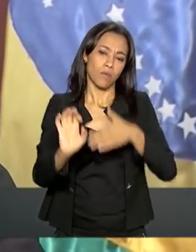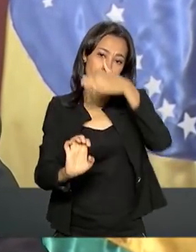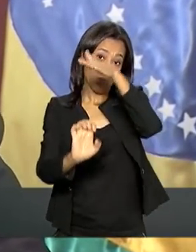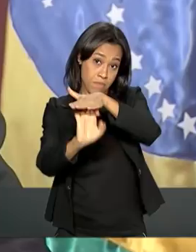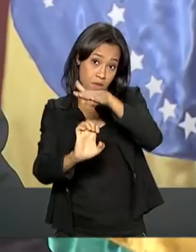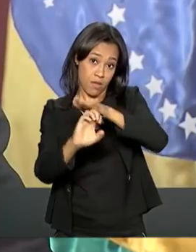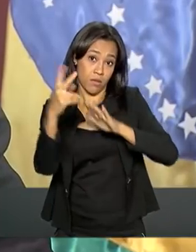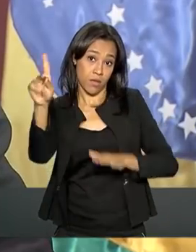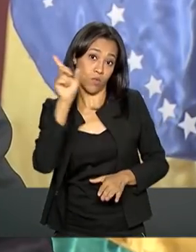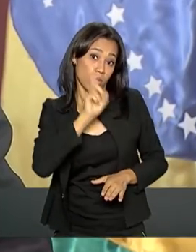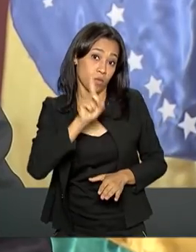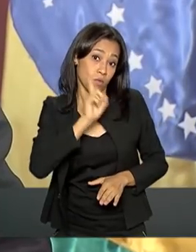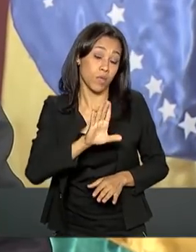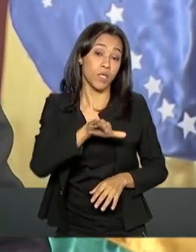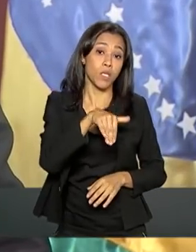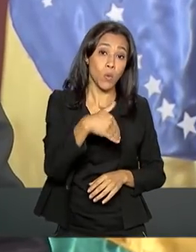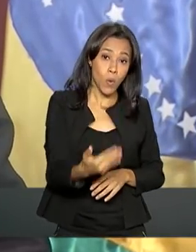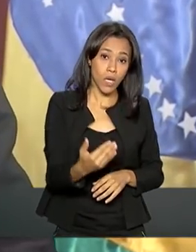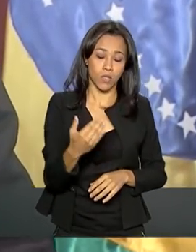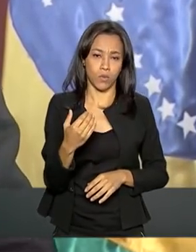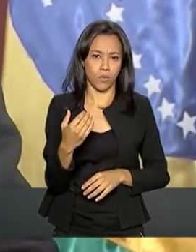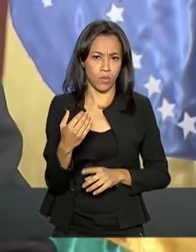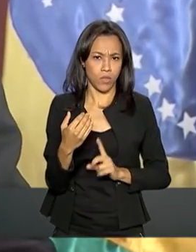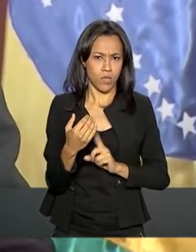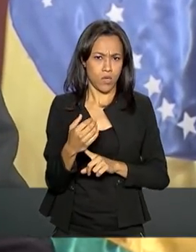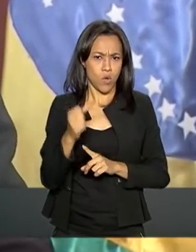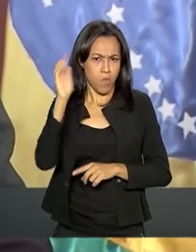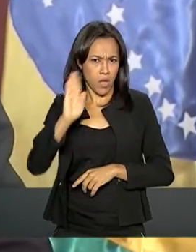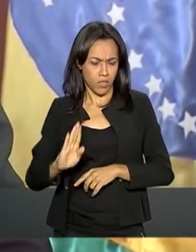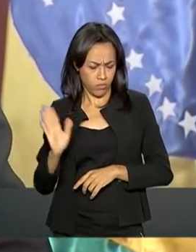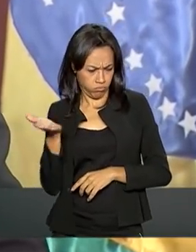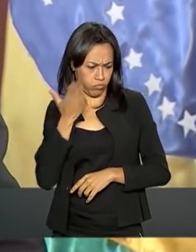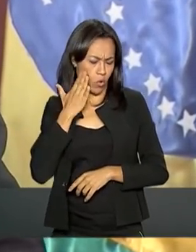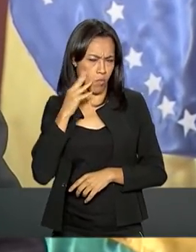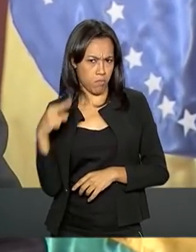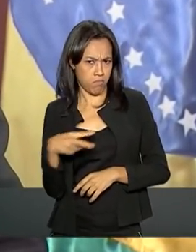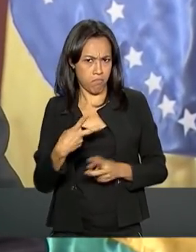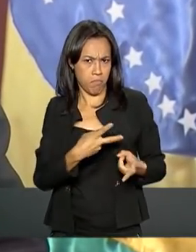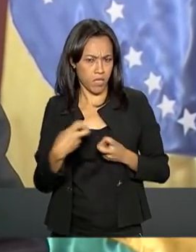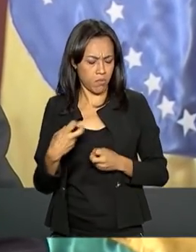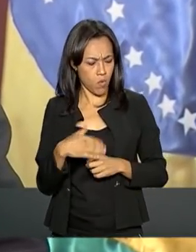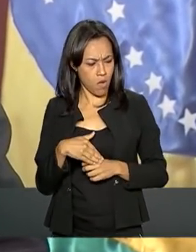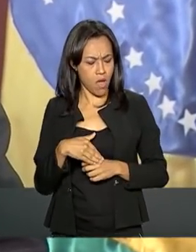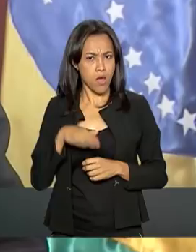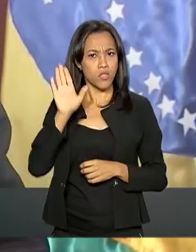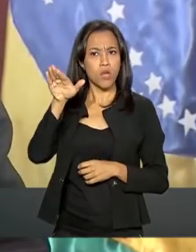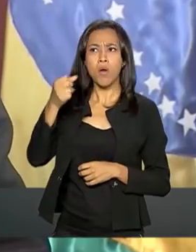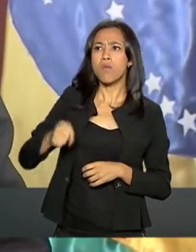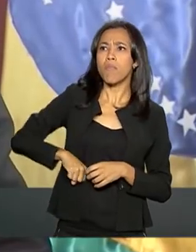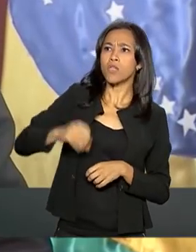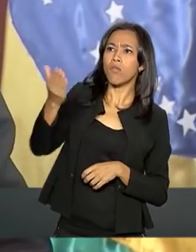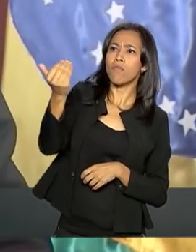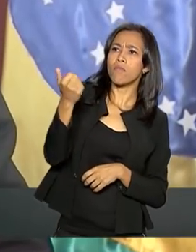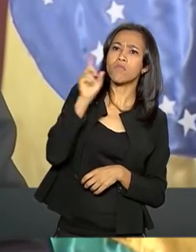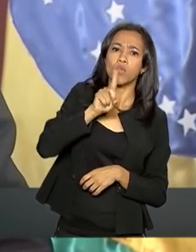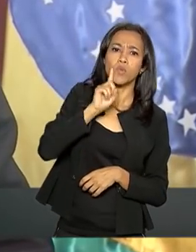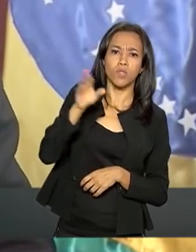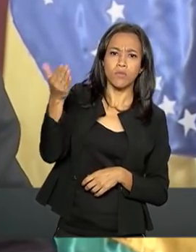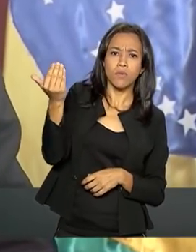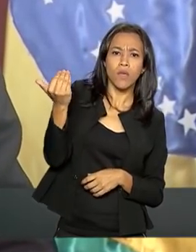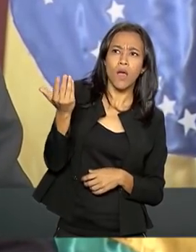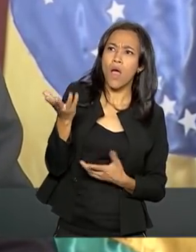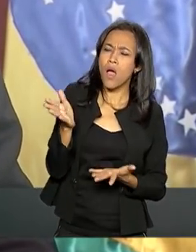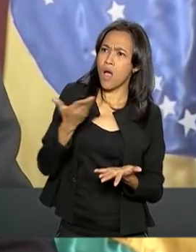quando conheceu essa situação, o chanceler do Brasil, Barão do Rio Branco, chamou o embaixador dos Estados Unidos e disse textualmente: